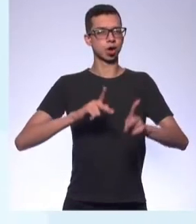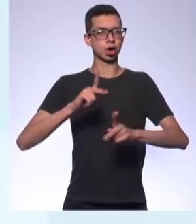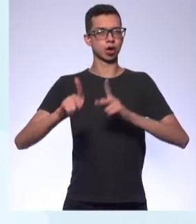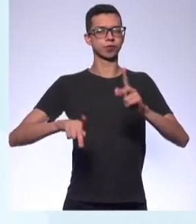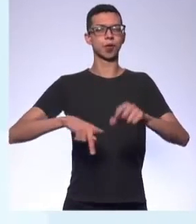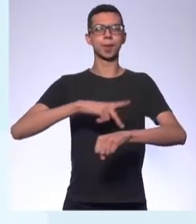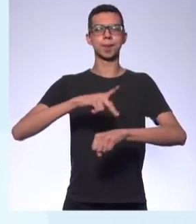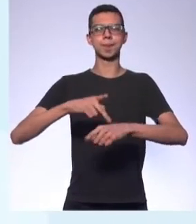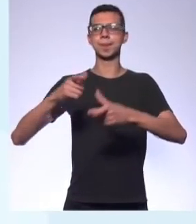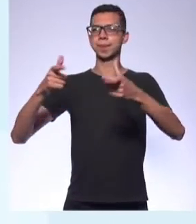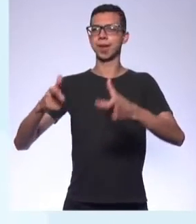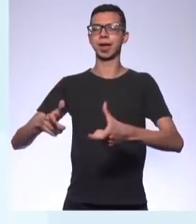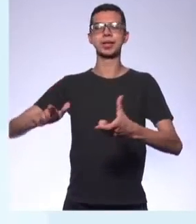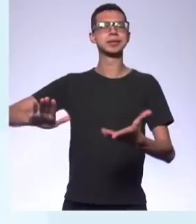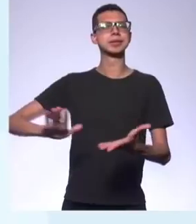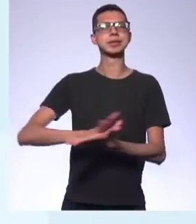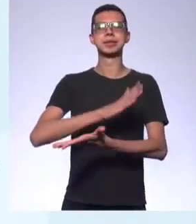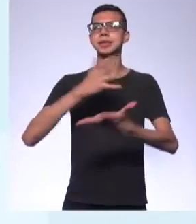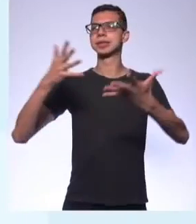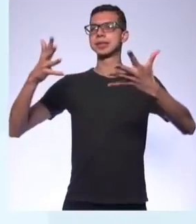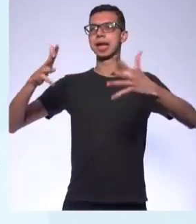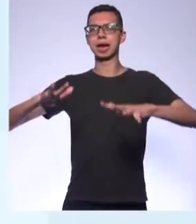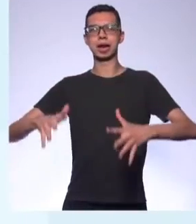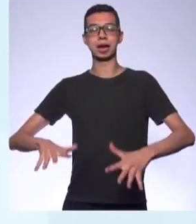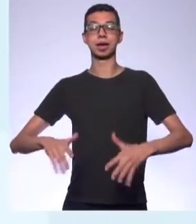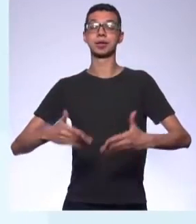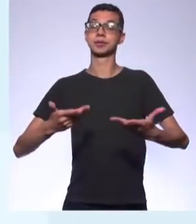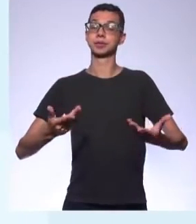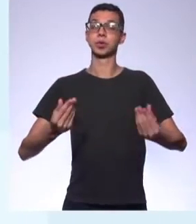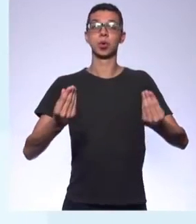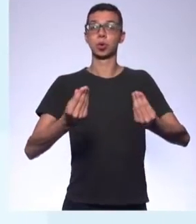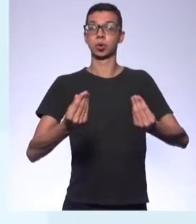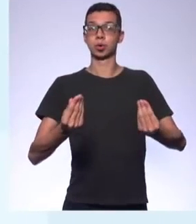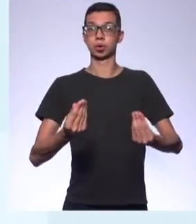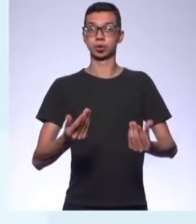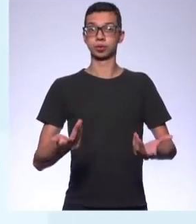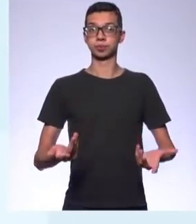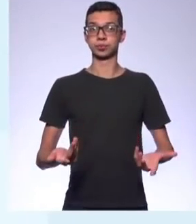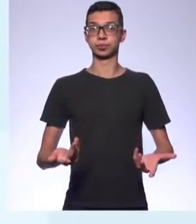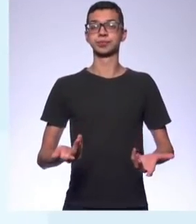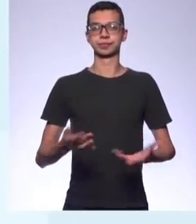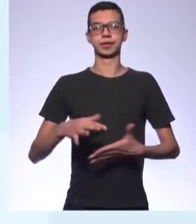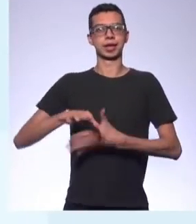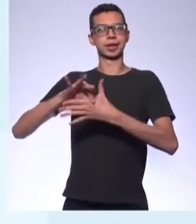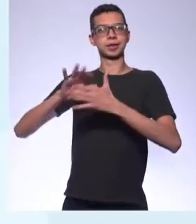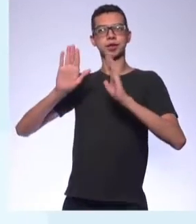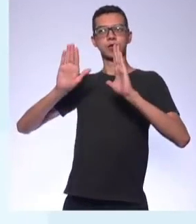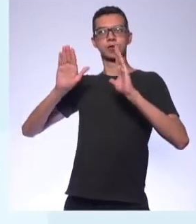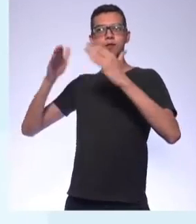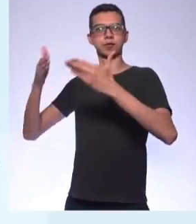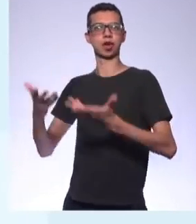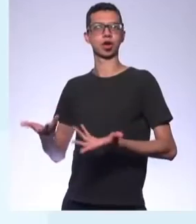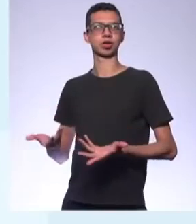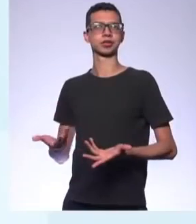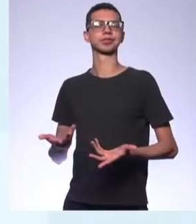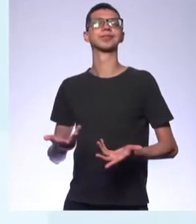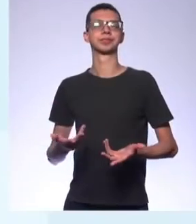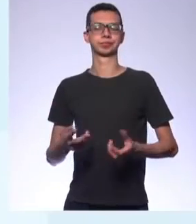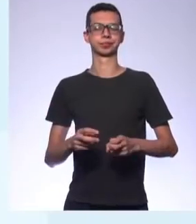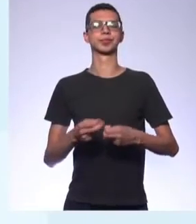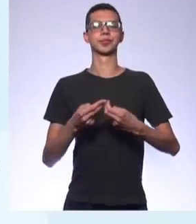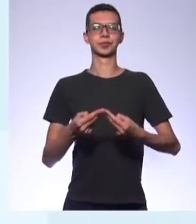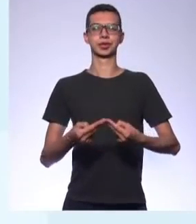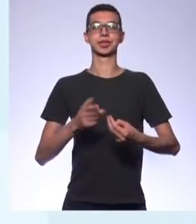país destruído, em ruínas, eles irão se fundamentar aí no líder. Então, nós vamos ter o surgimento